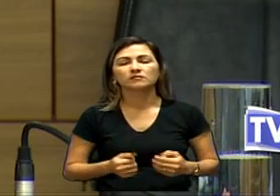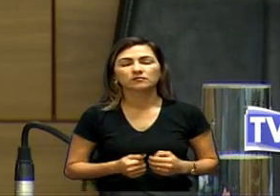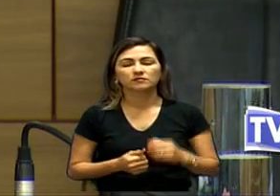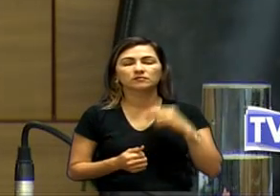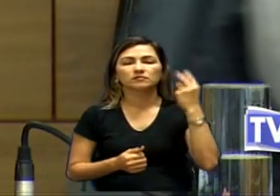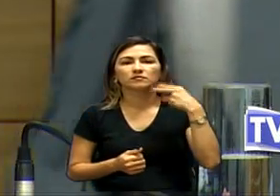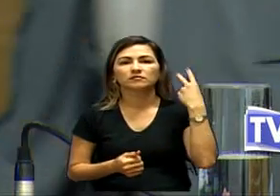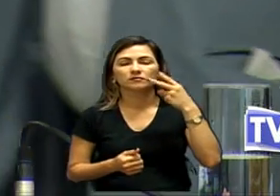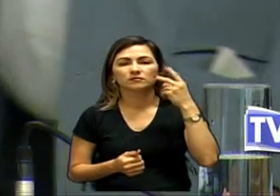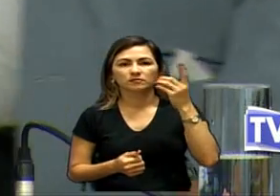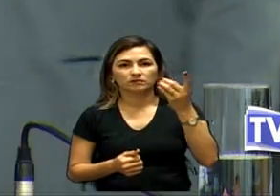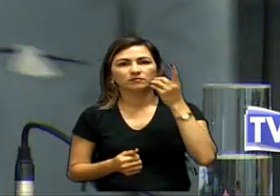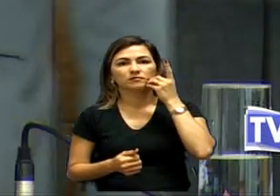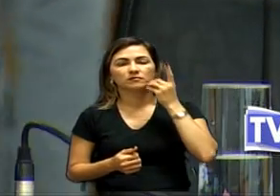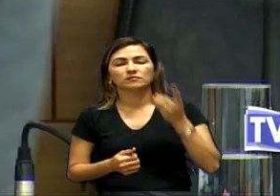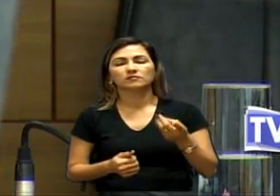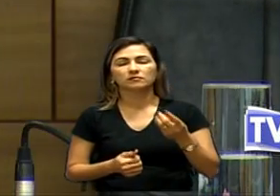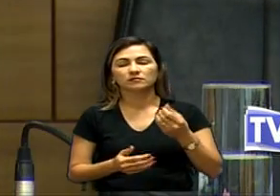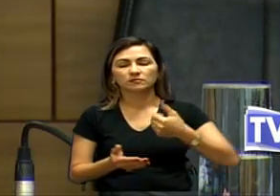Vereador Fernando Dini.